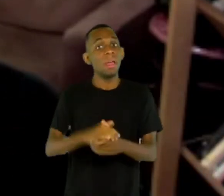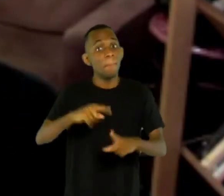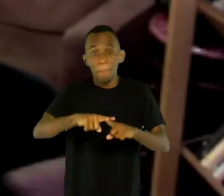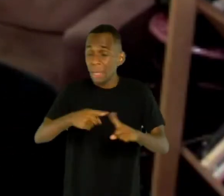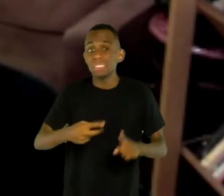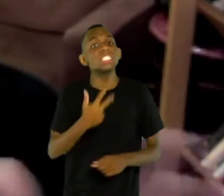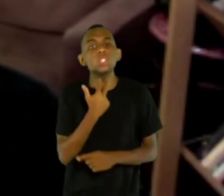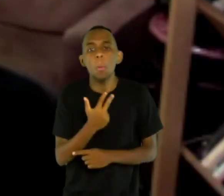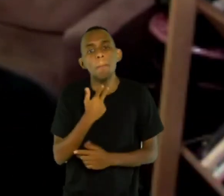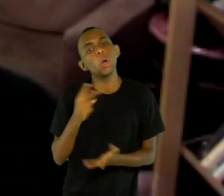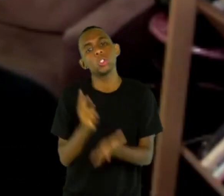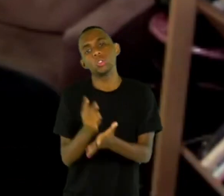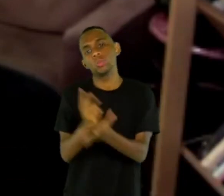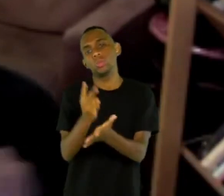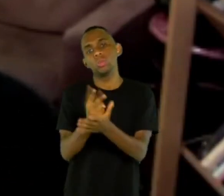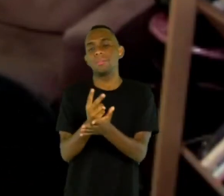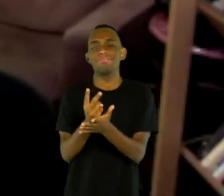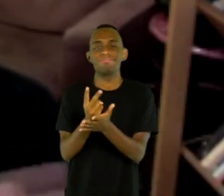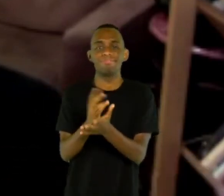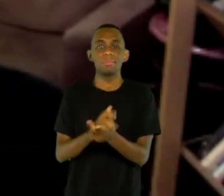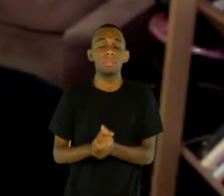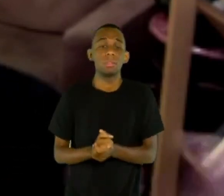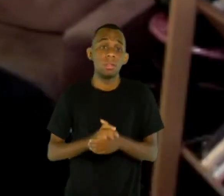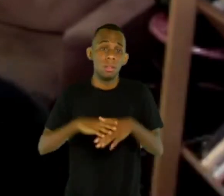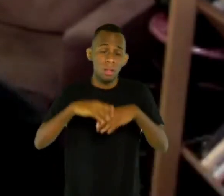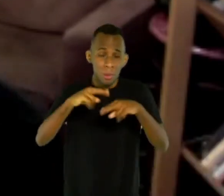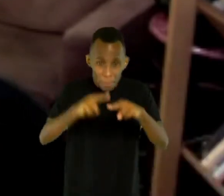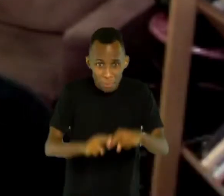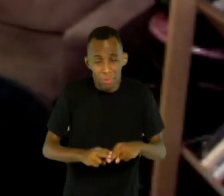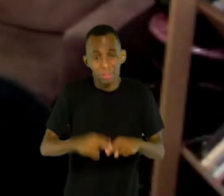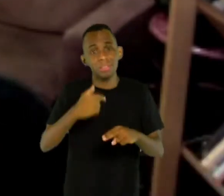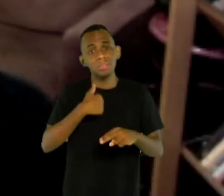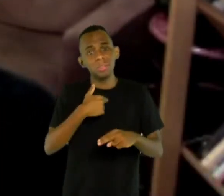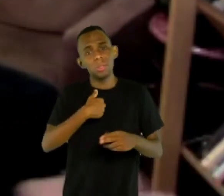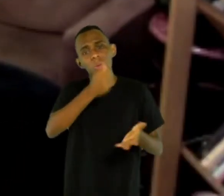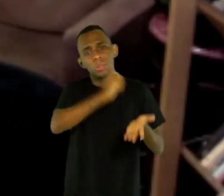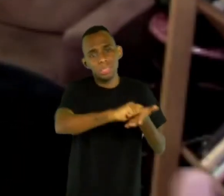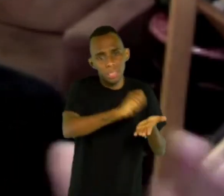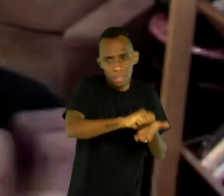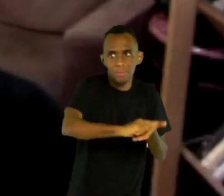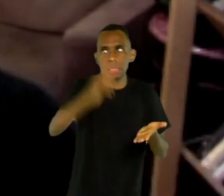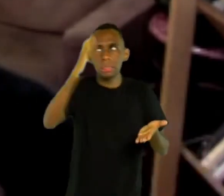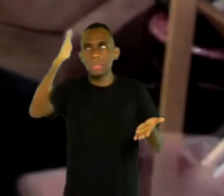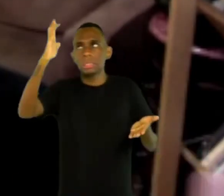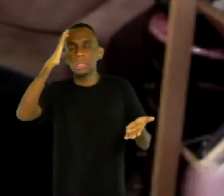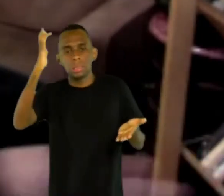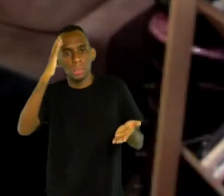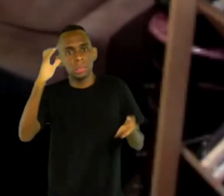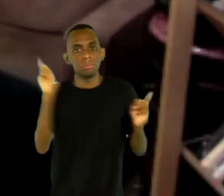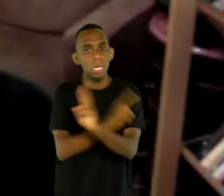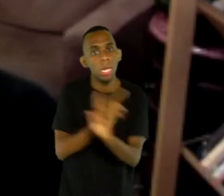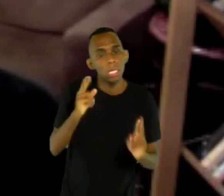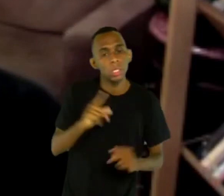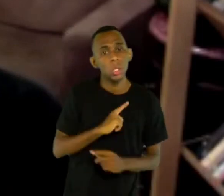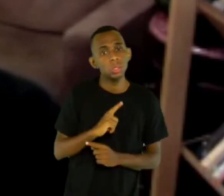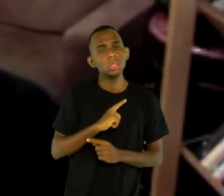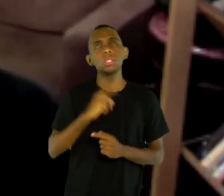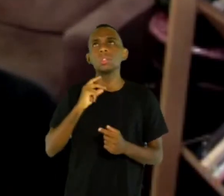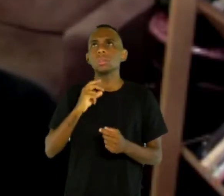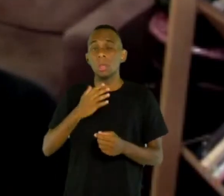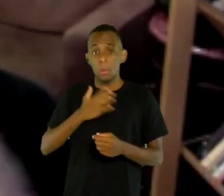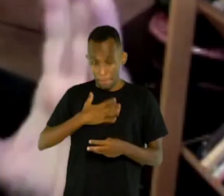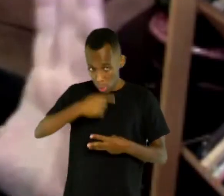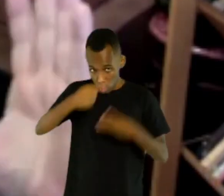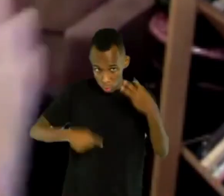né? Eu acho que, por isso é que eu fico transitando do ensaio para a ficção, né? Todos os meus 3 livros